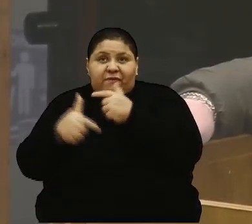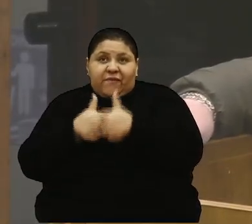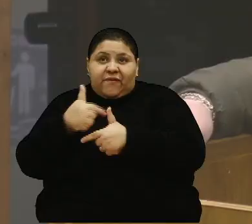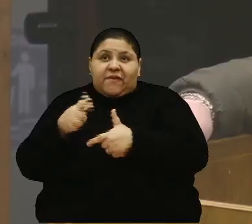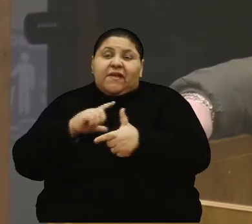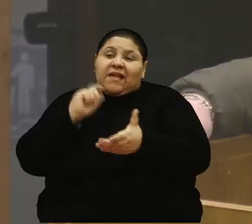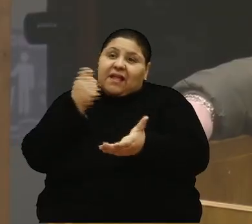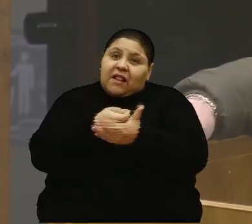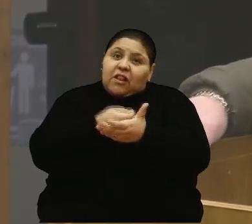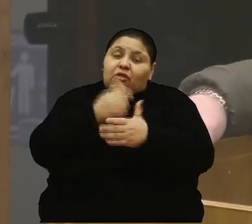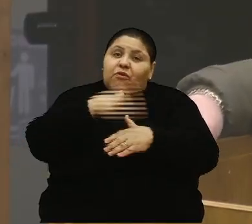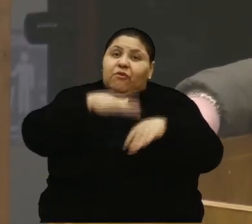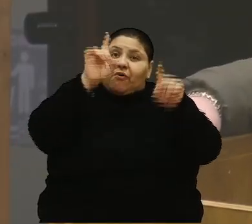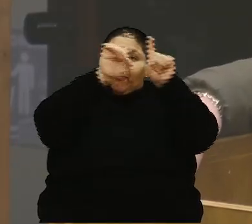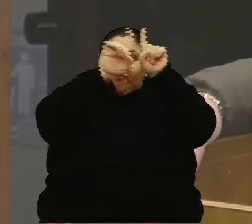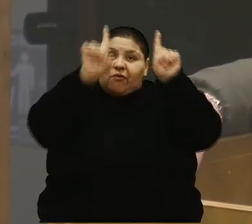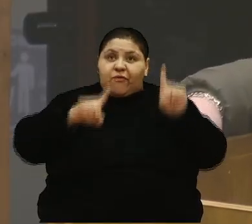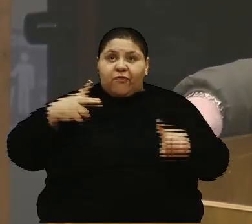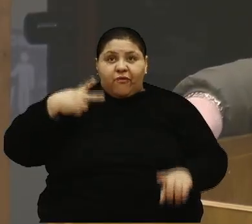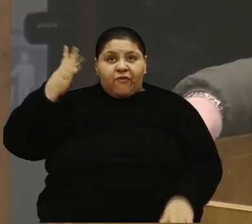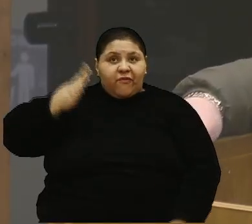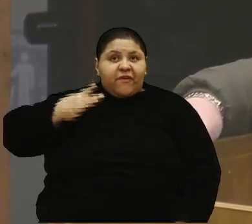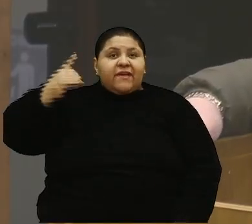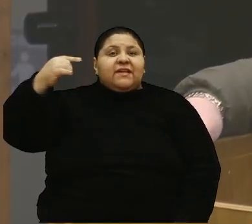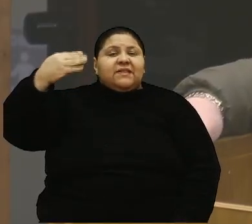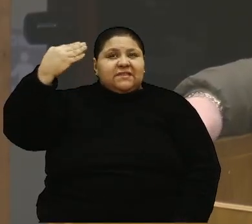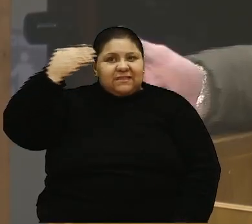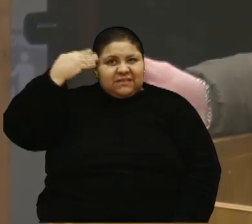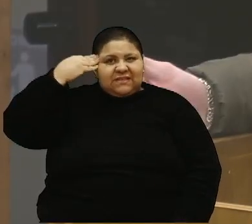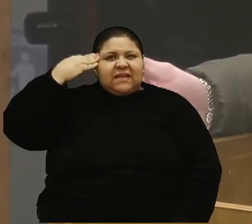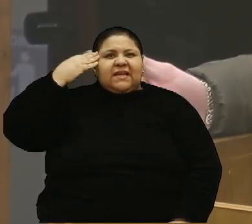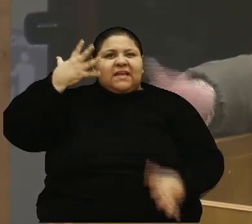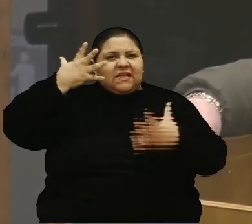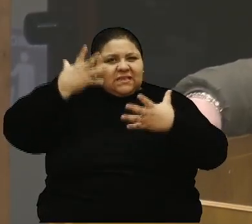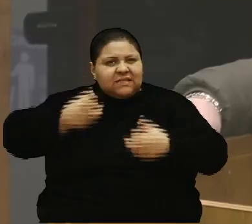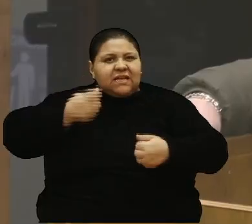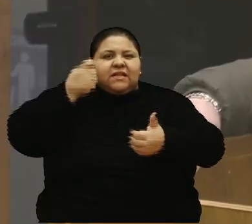efetivo. Vereadora Daiane, eu sei que a senhora encampa também essa luta.